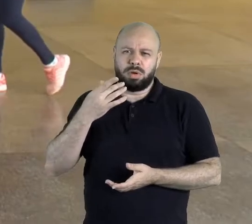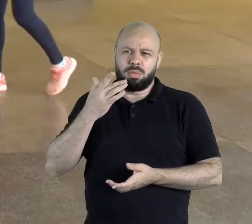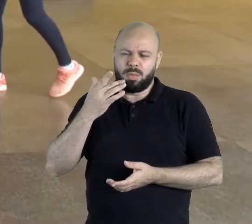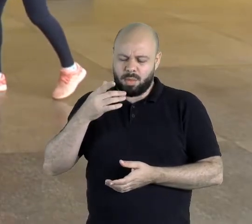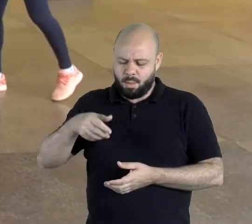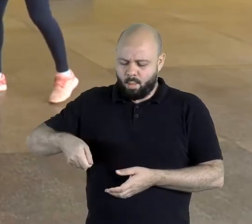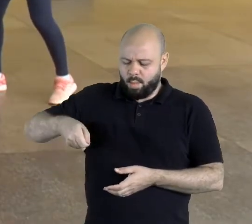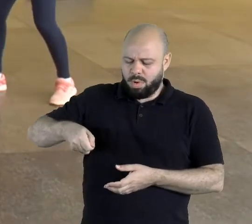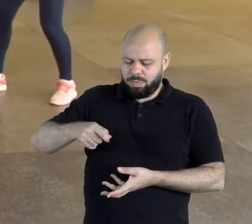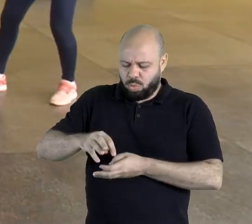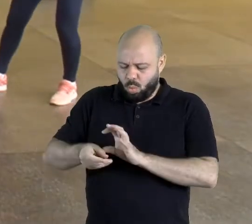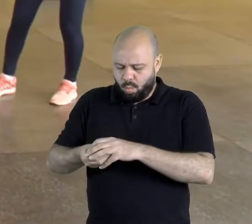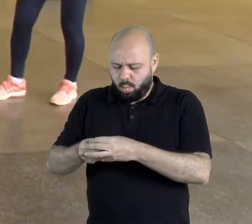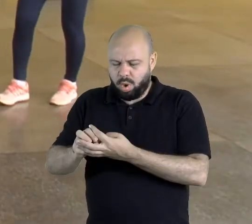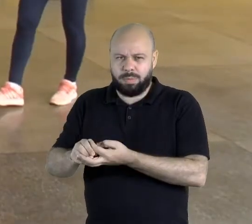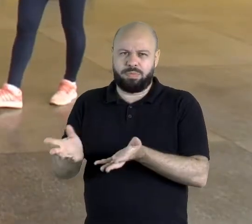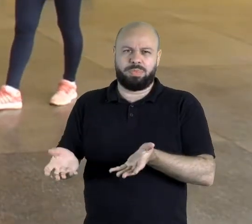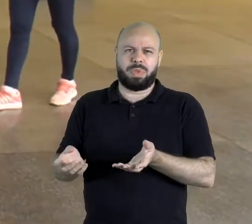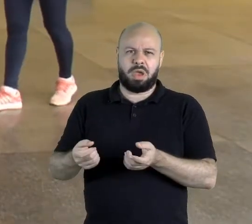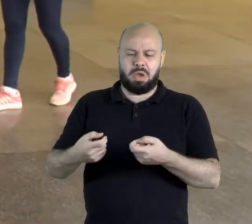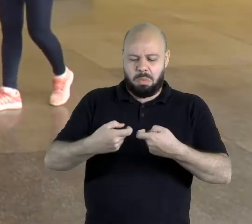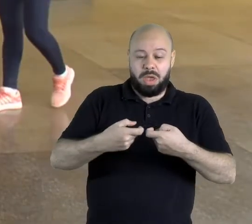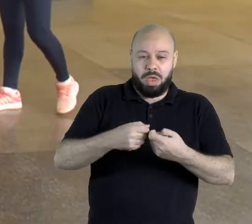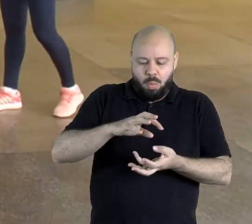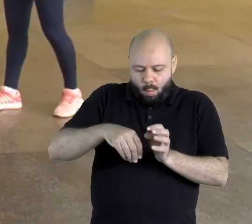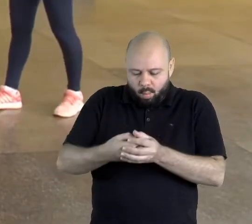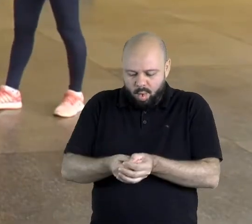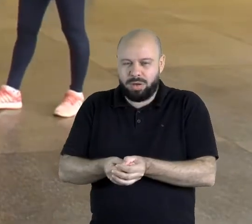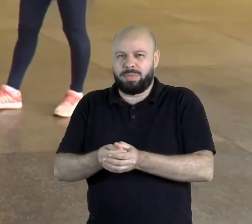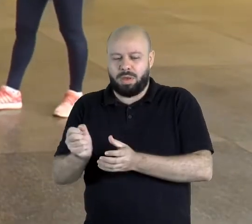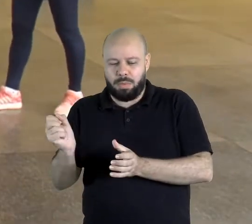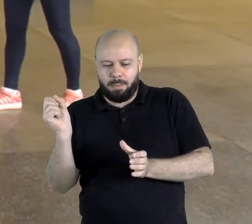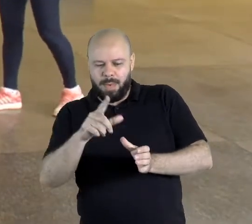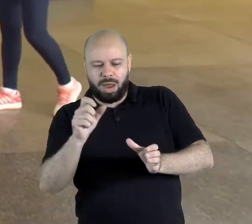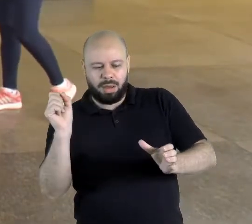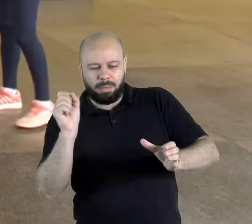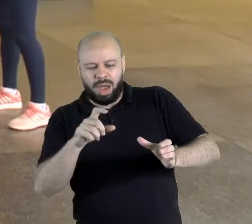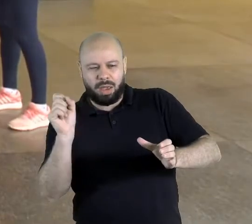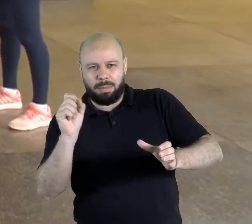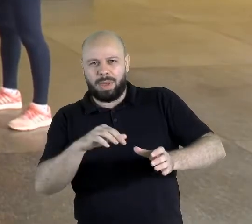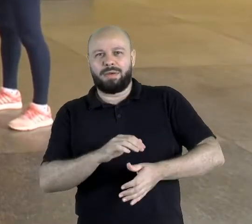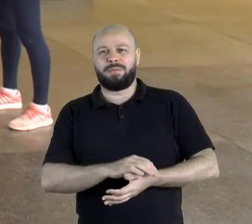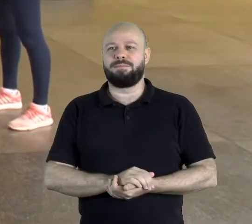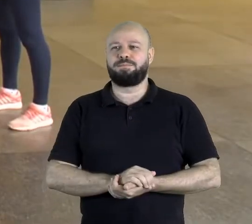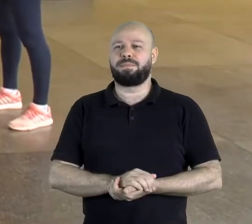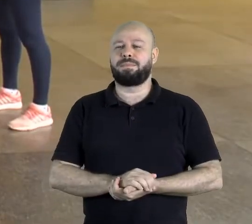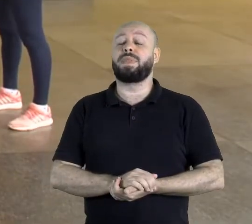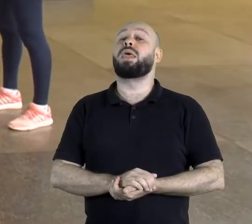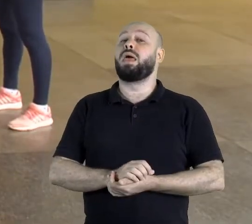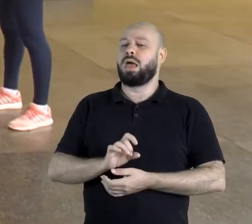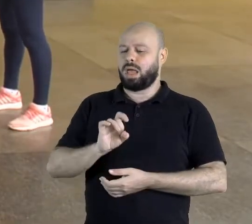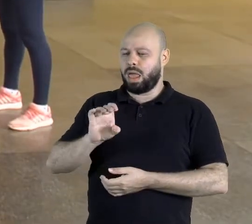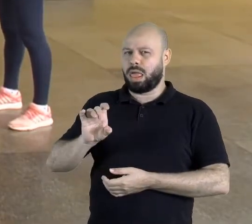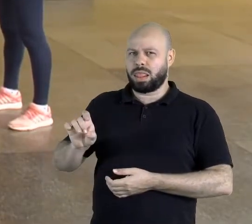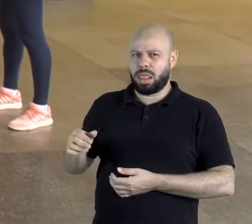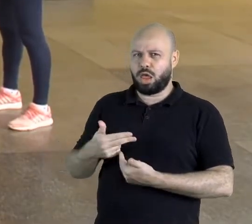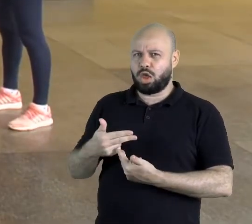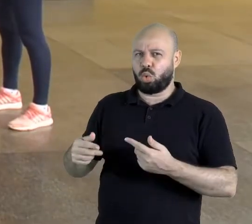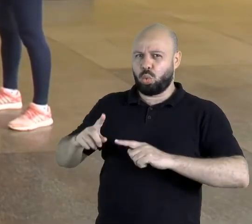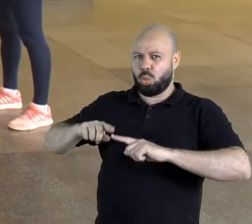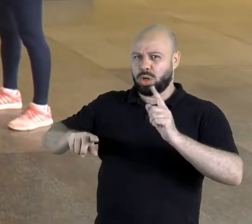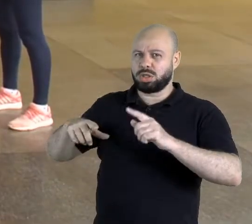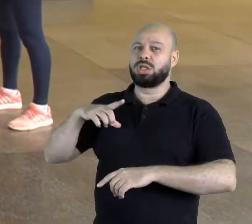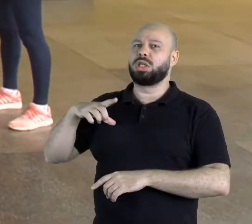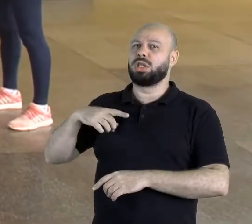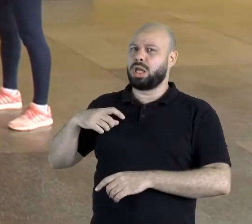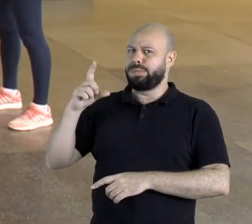saco plástico. E vamos estar arremessando. Cada objeto, é lógico que tem uma dificuldade maior. E